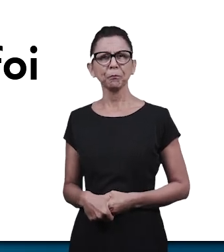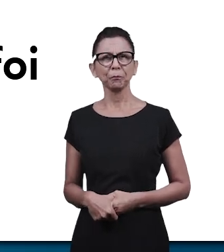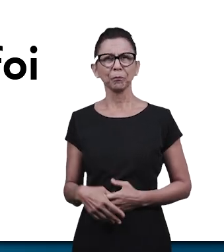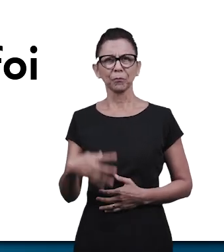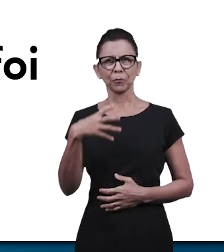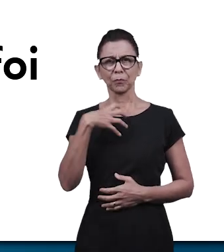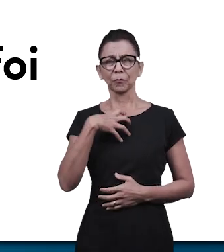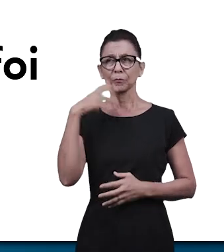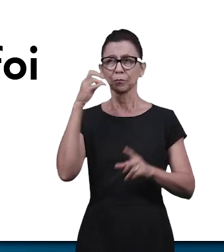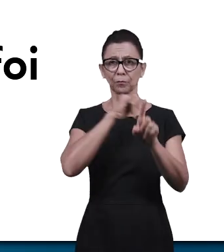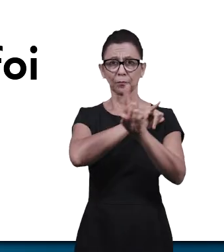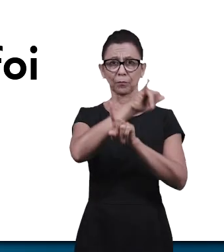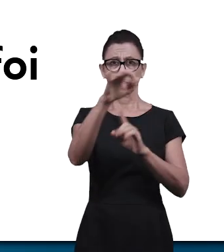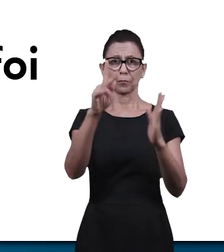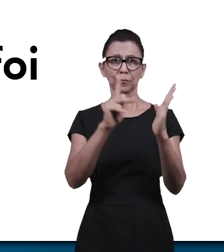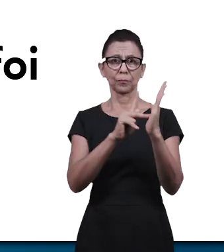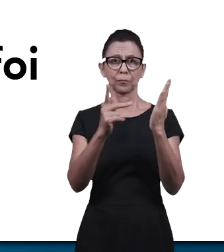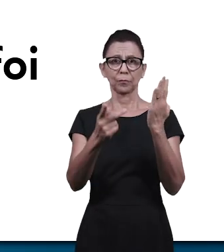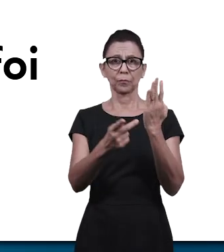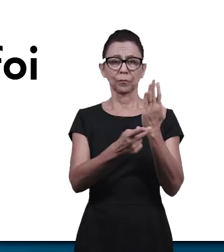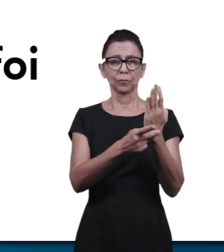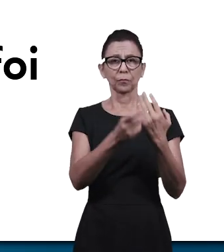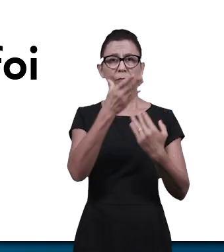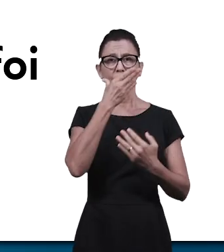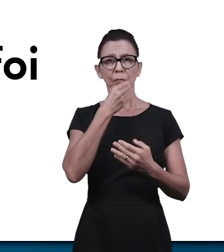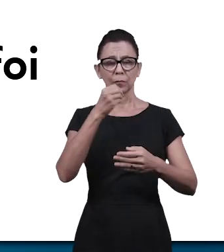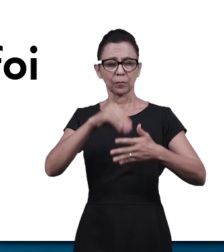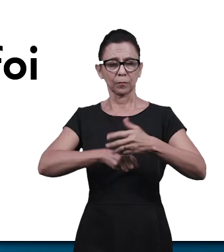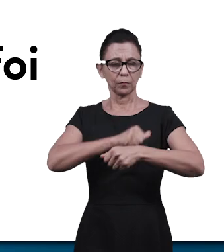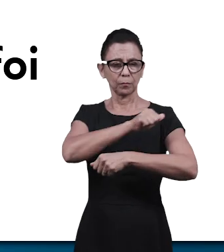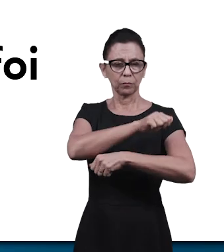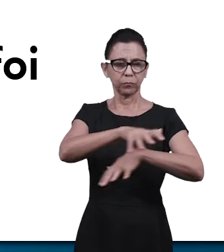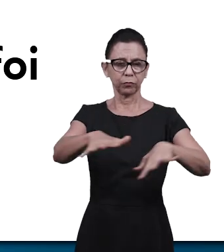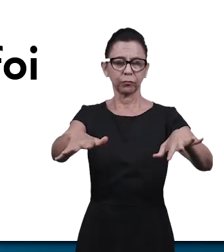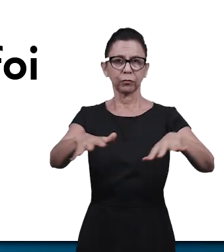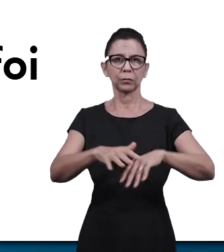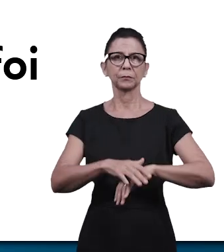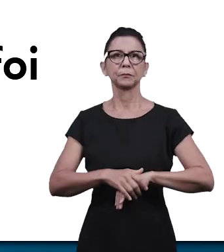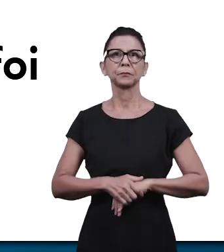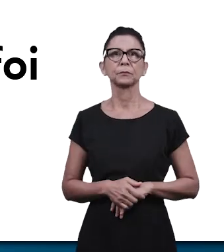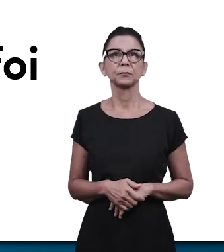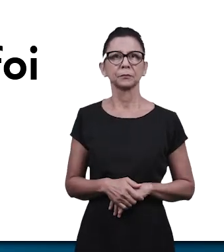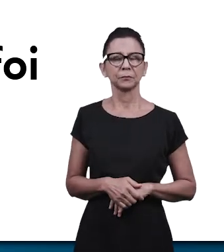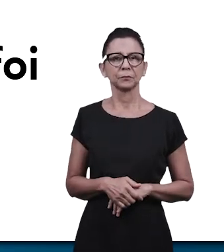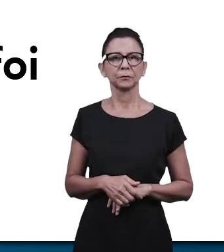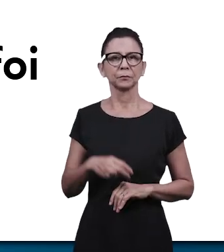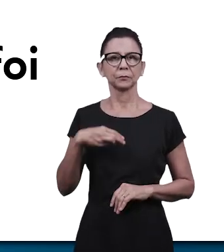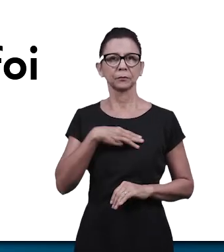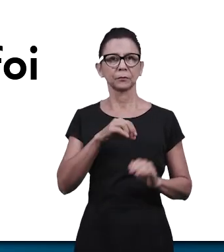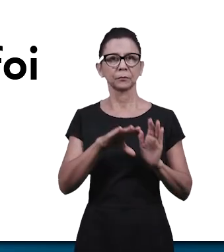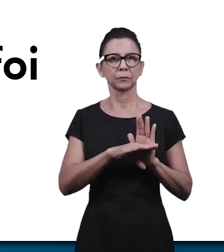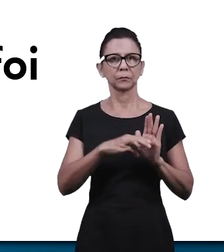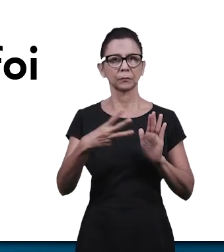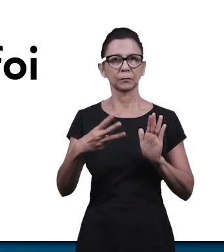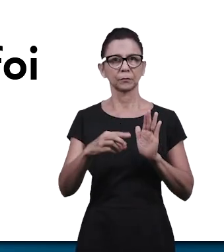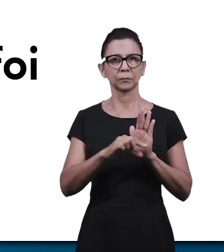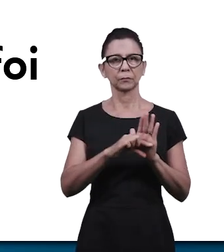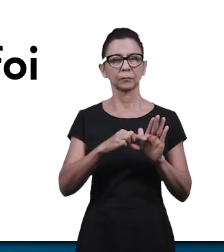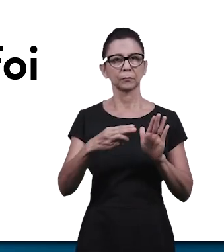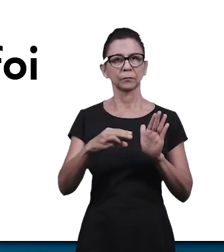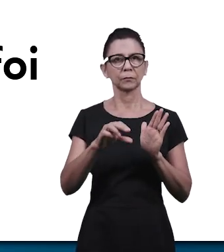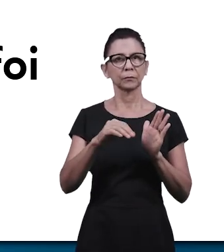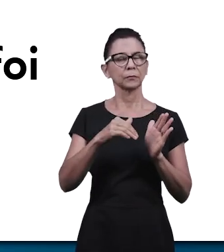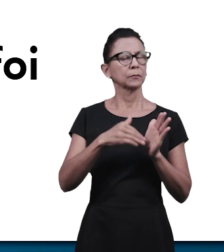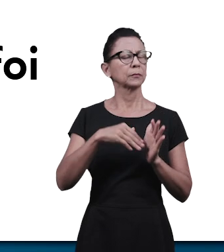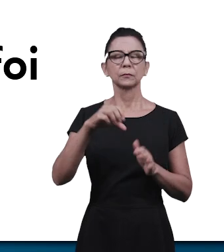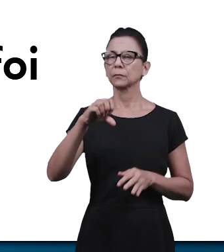sentido profético da parábola do semeador, que está em Mateus capítulo 13, verso 3 a 9, responda. Vamos então